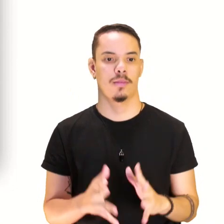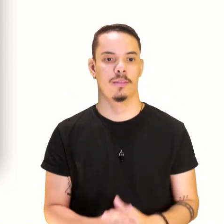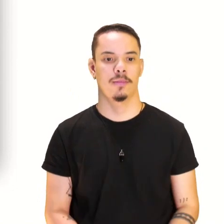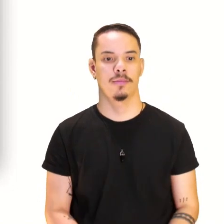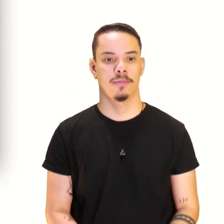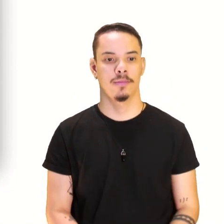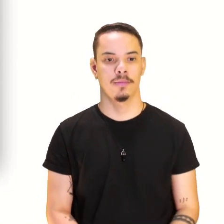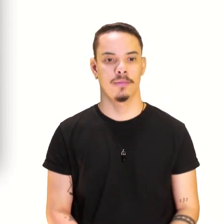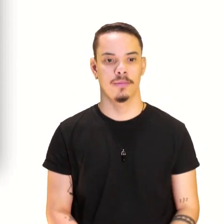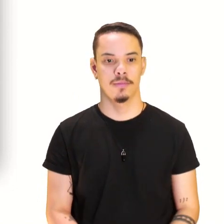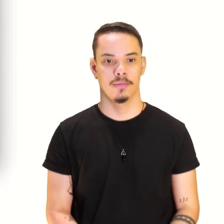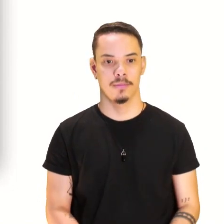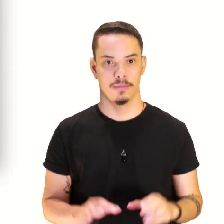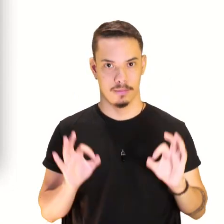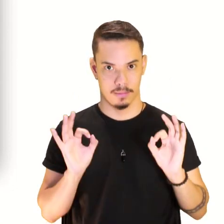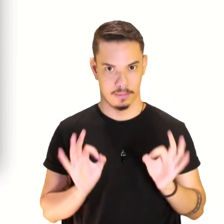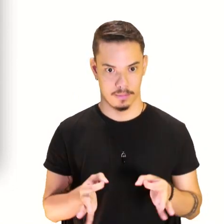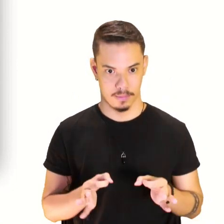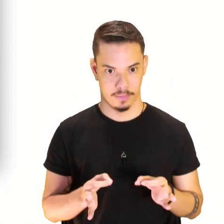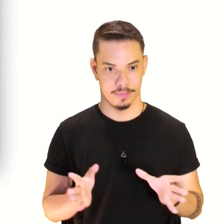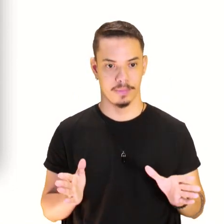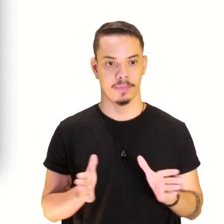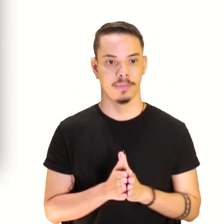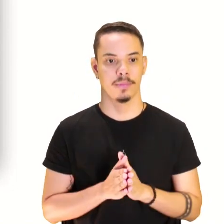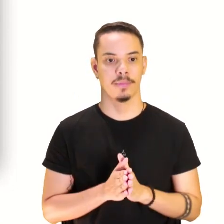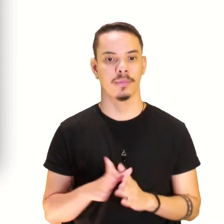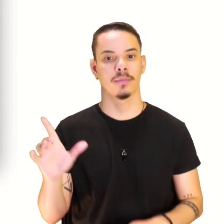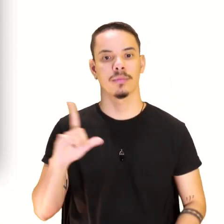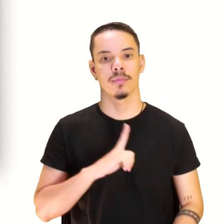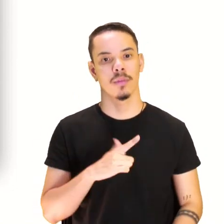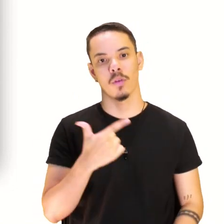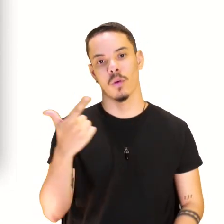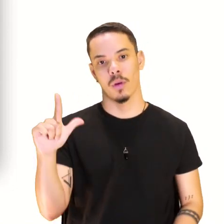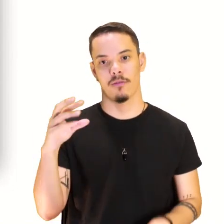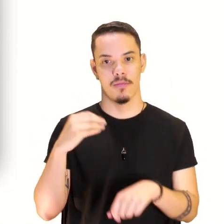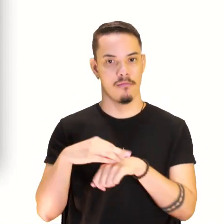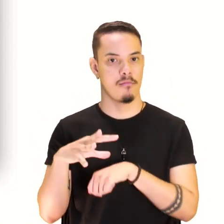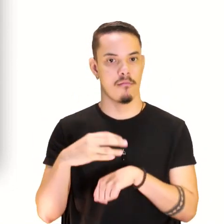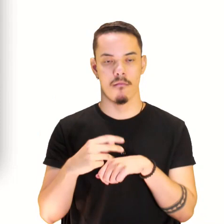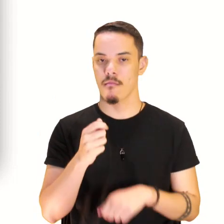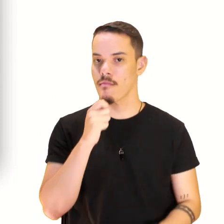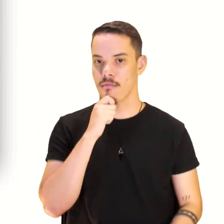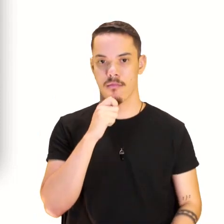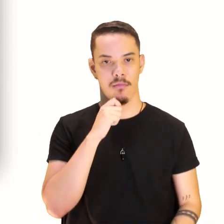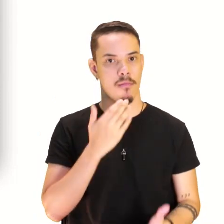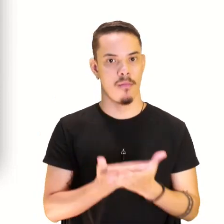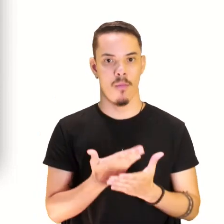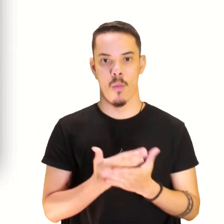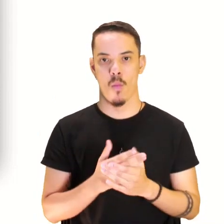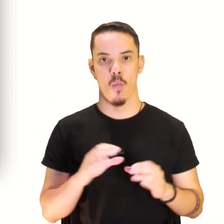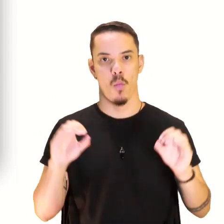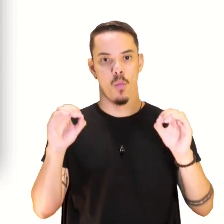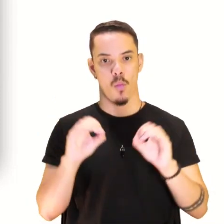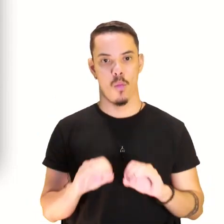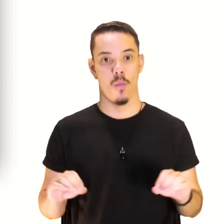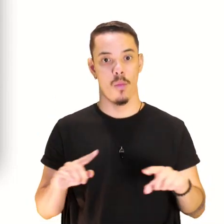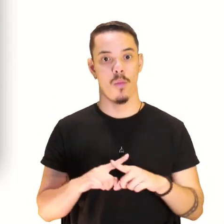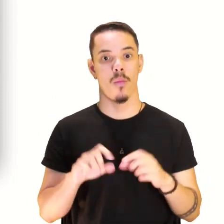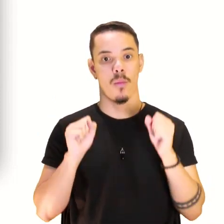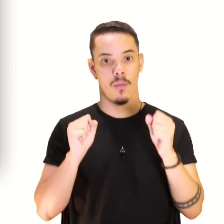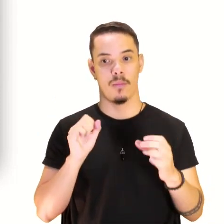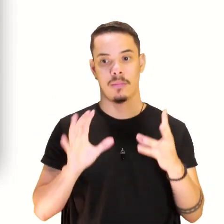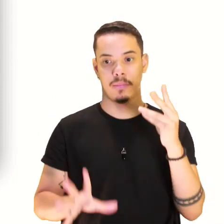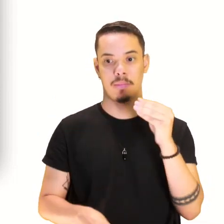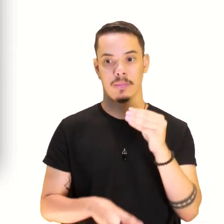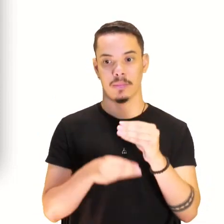igual, lados proporcionais. Isso mesmo. Aí tem outras informações aqui que não foram trabalhadas nessa aula, mas que você pode ir complementando